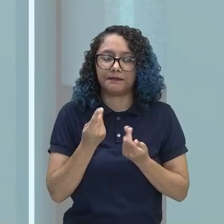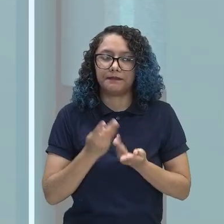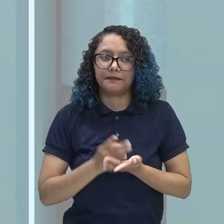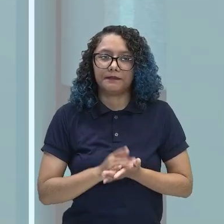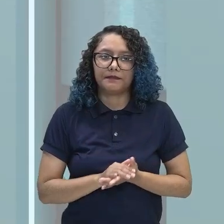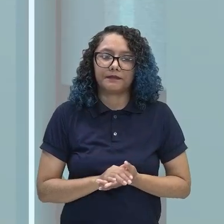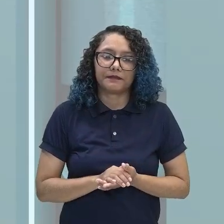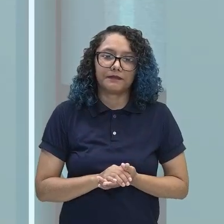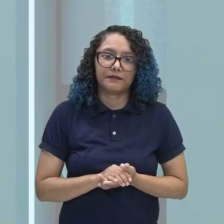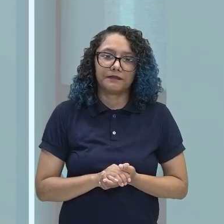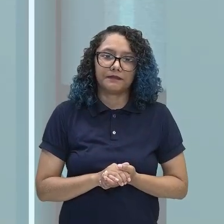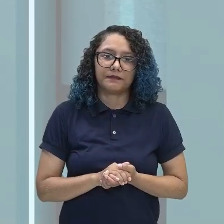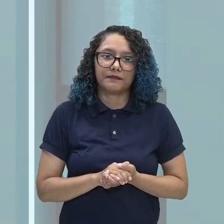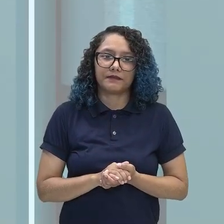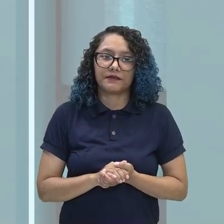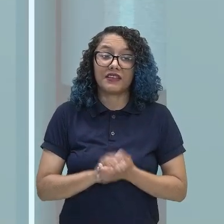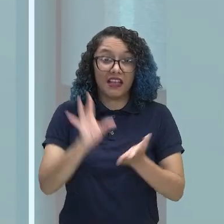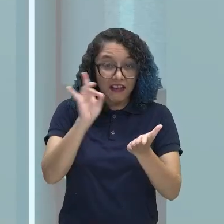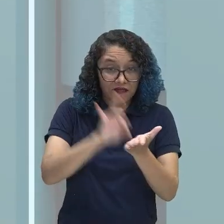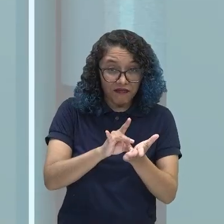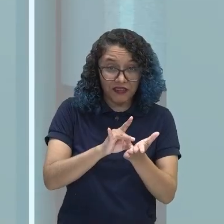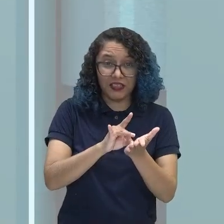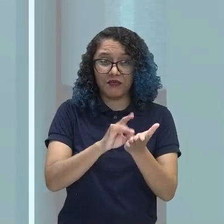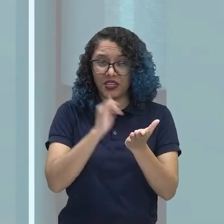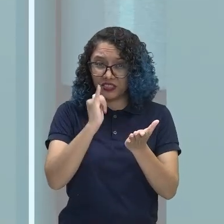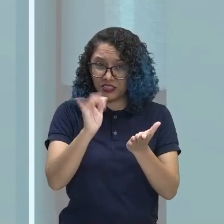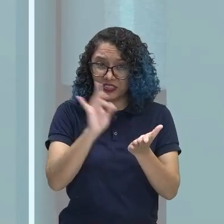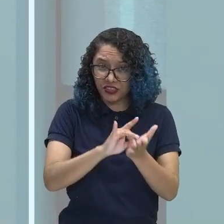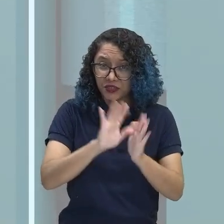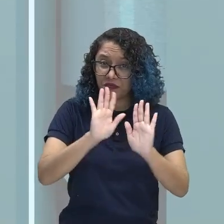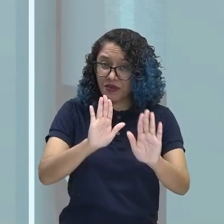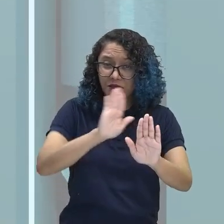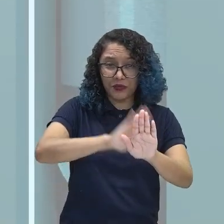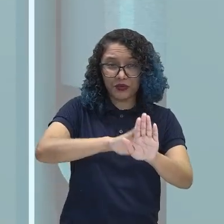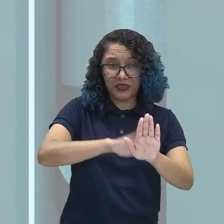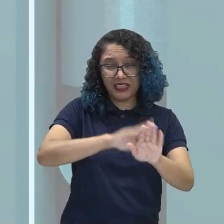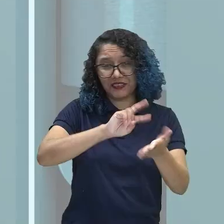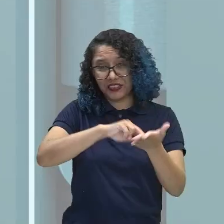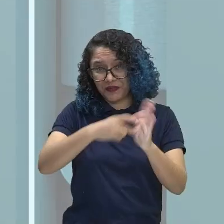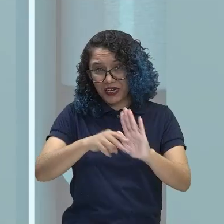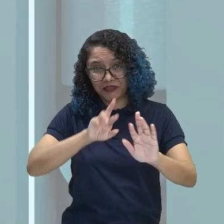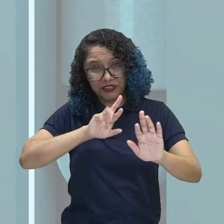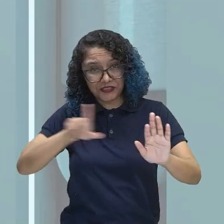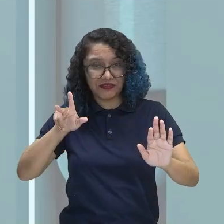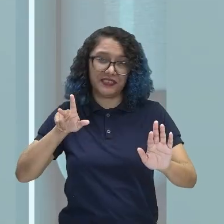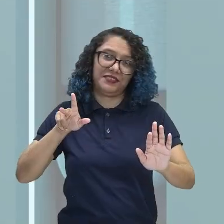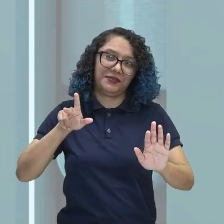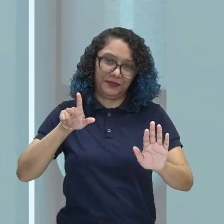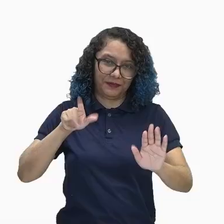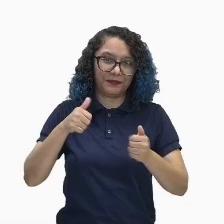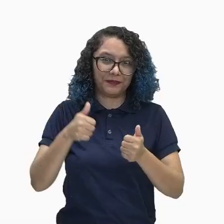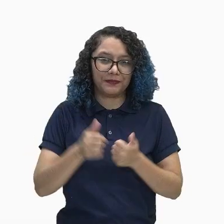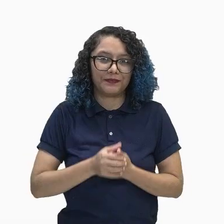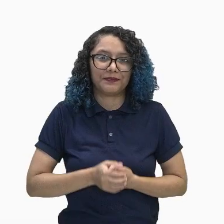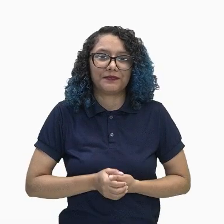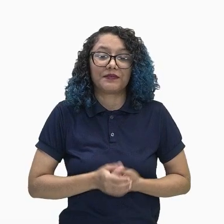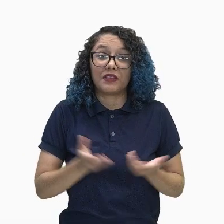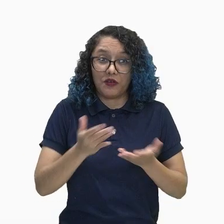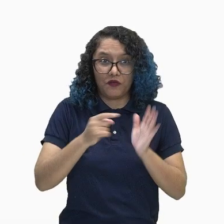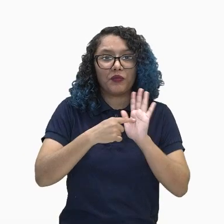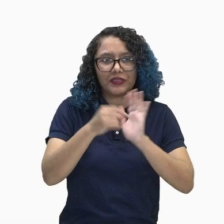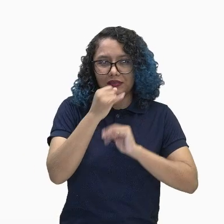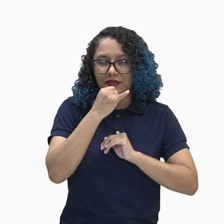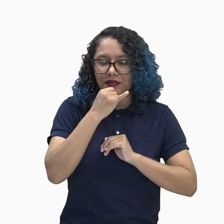no sentido que você afirma algo, mas, na verdade, você não quer dizer aquilo, você quer dizer outra coisa. Então, vamos ver o